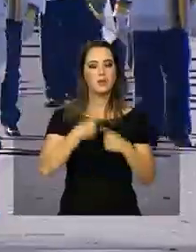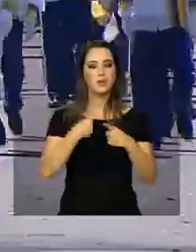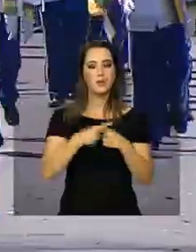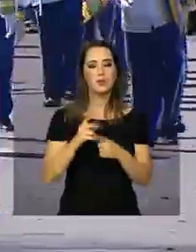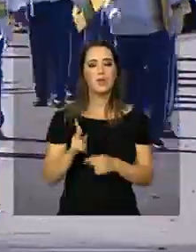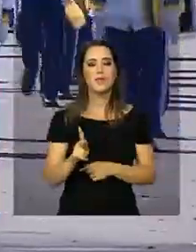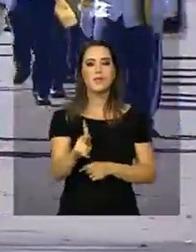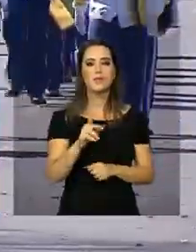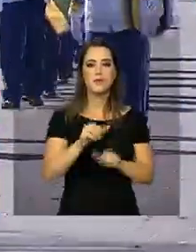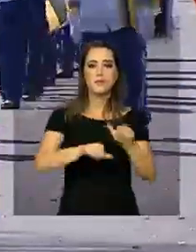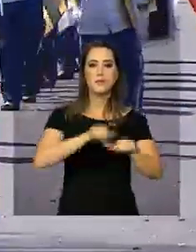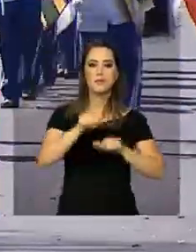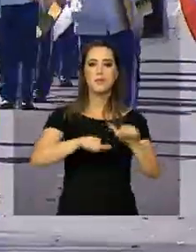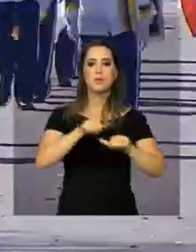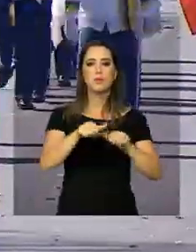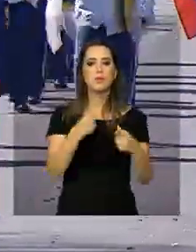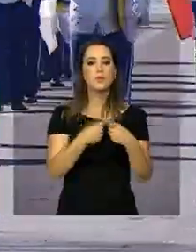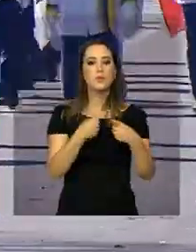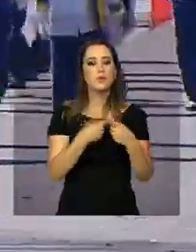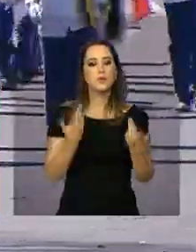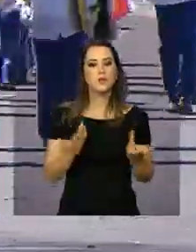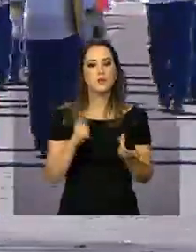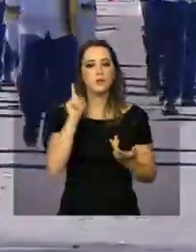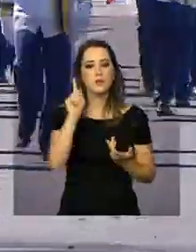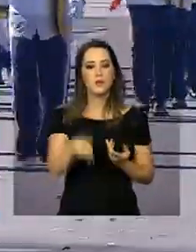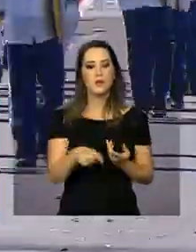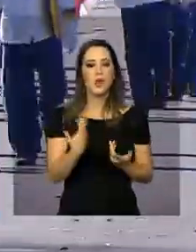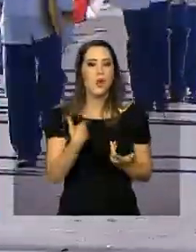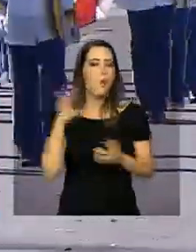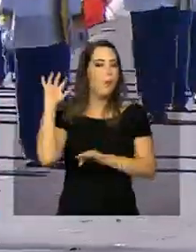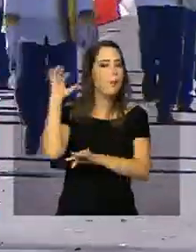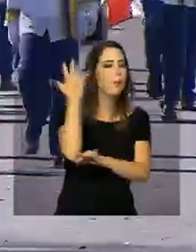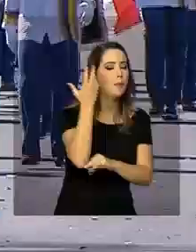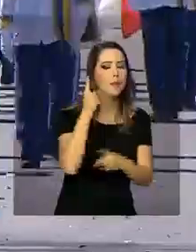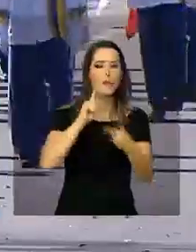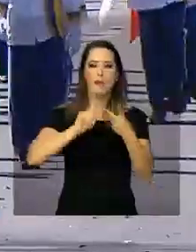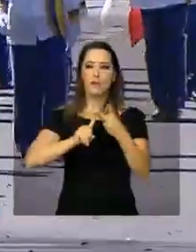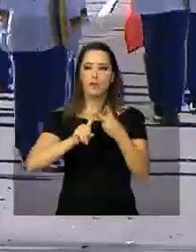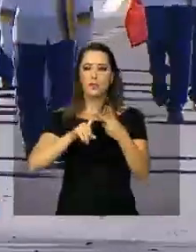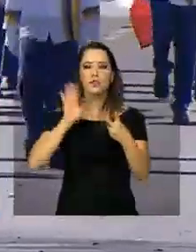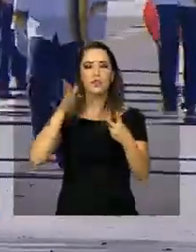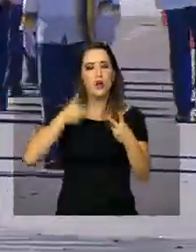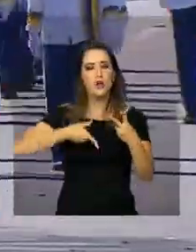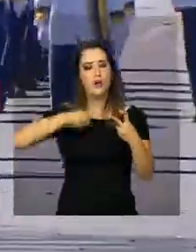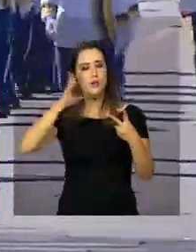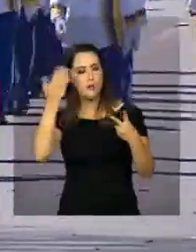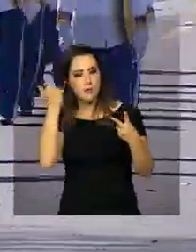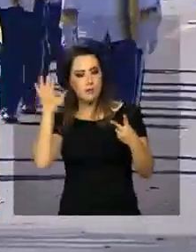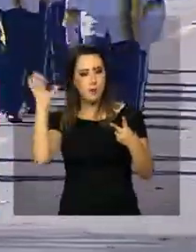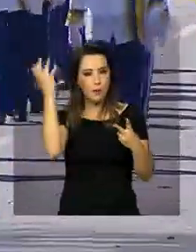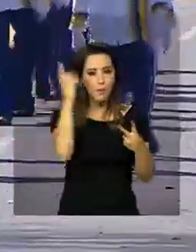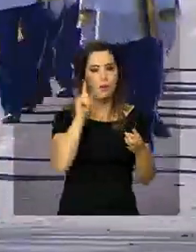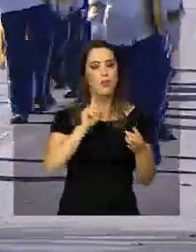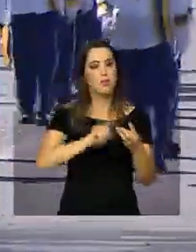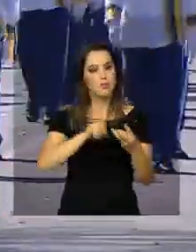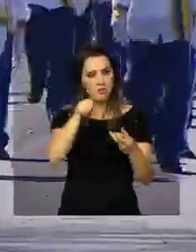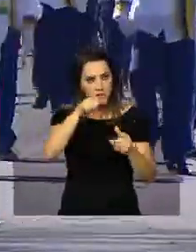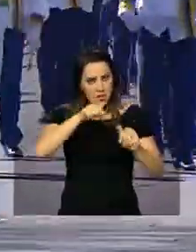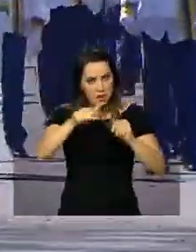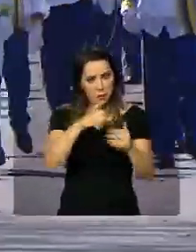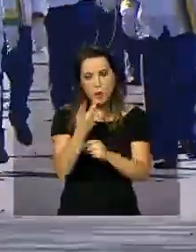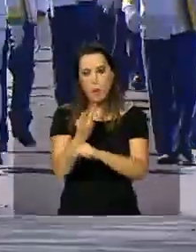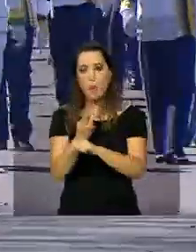mudam o motivo, né? Ou é meio ambiente, já foi, né? E esse ano, isso aí dá um trabalho